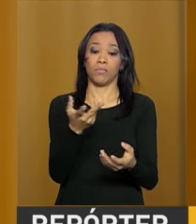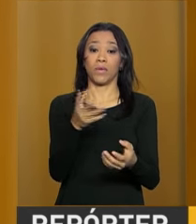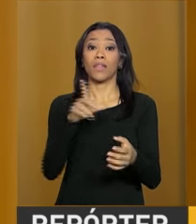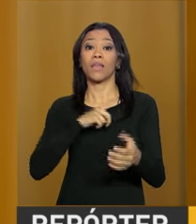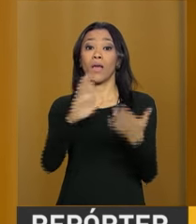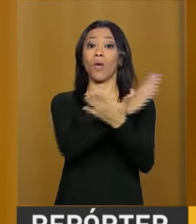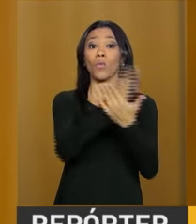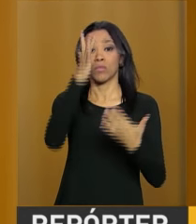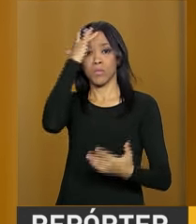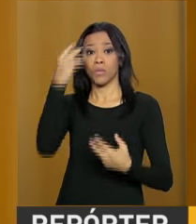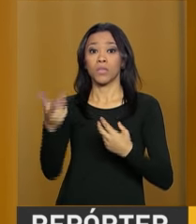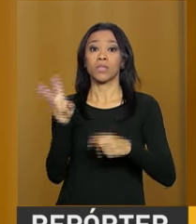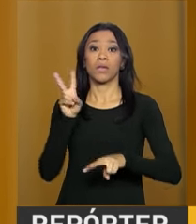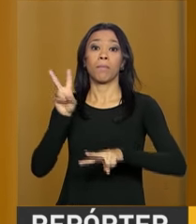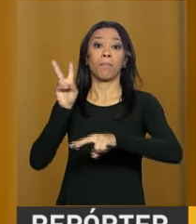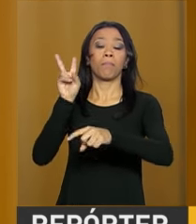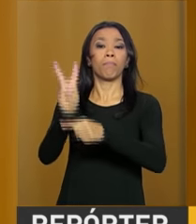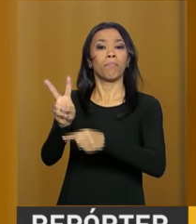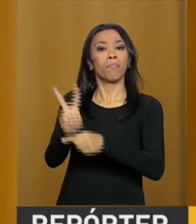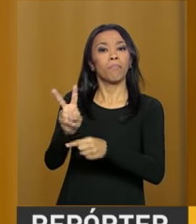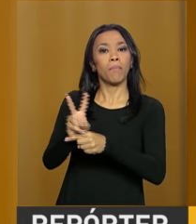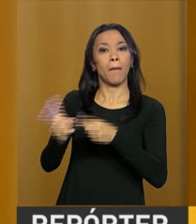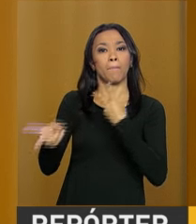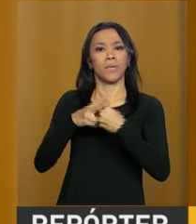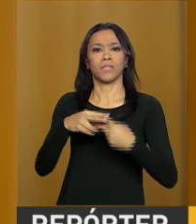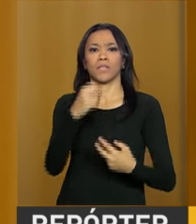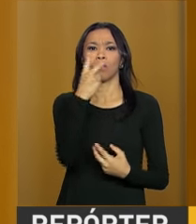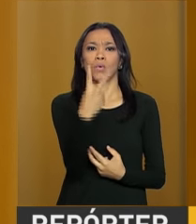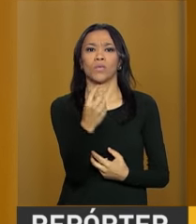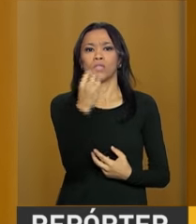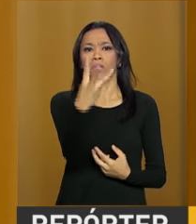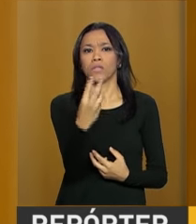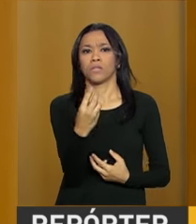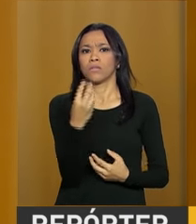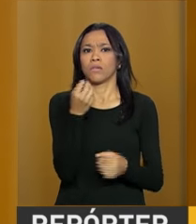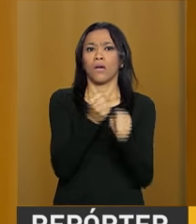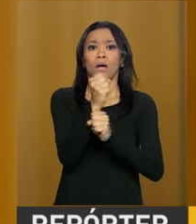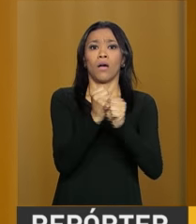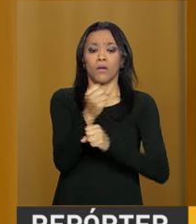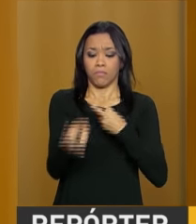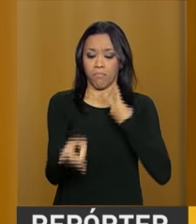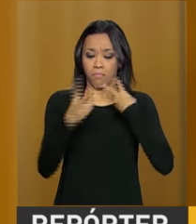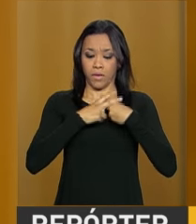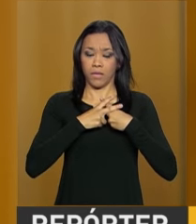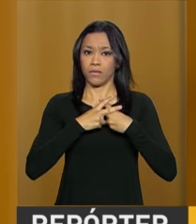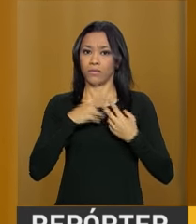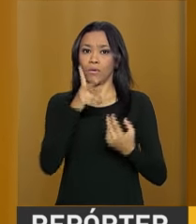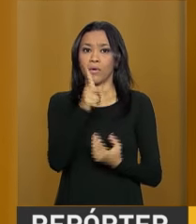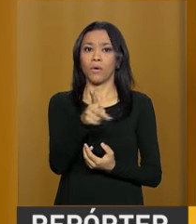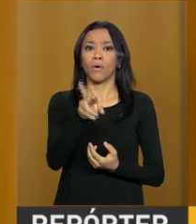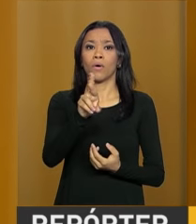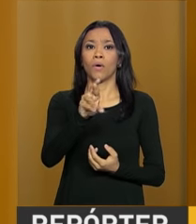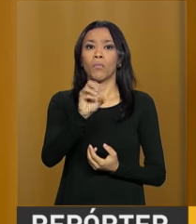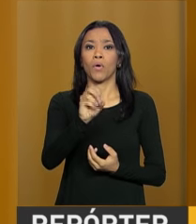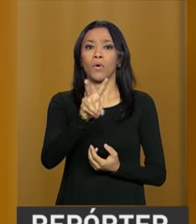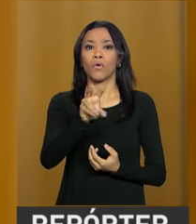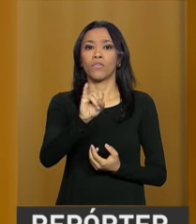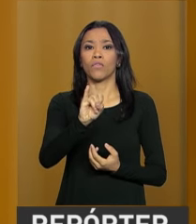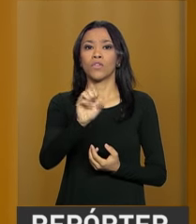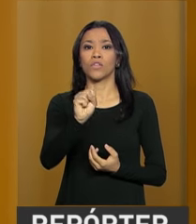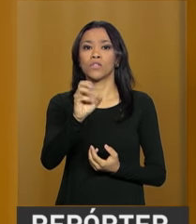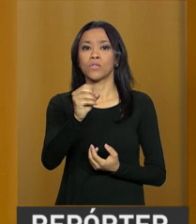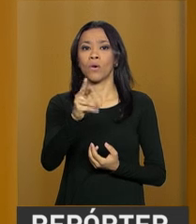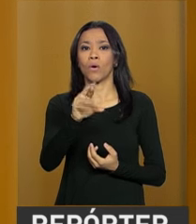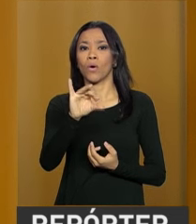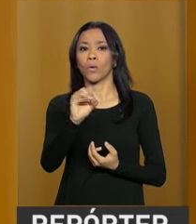que alguém fique 1 ano 2 anos às vezes 3 anos preso é provisoriamente sem que haja uma decisão então a